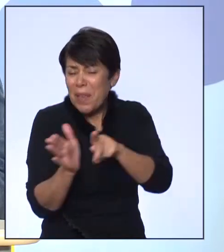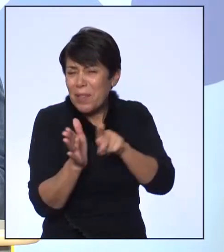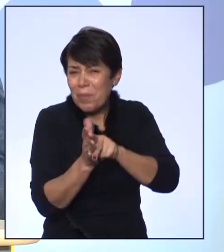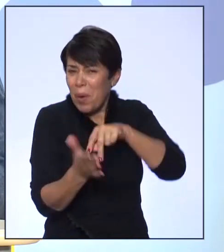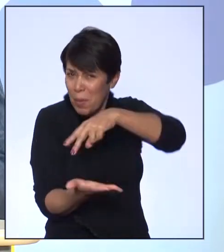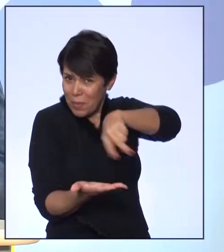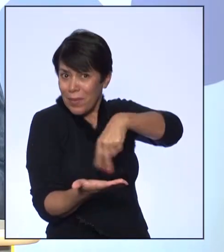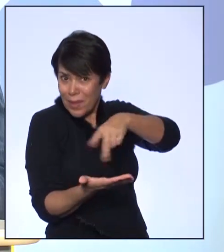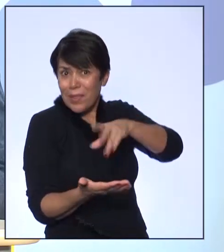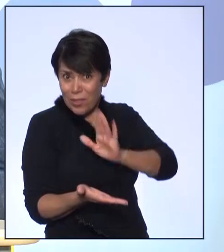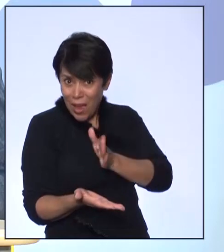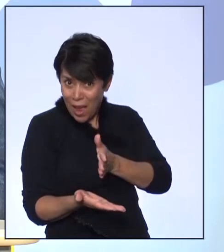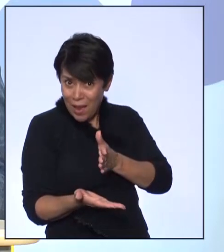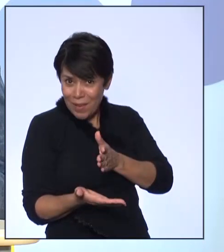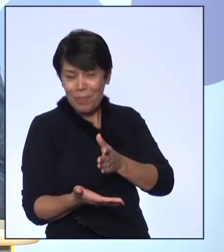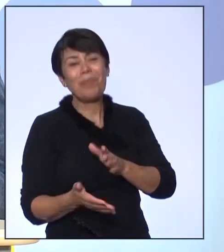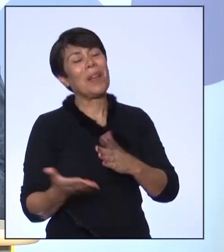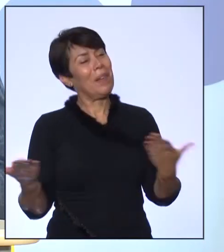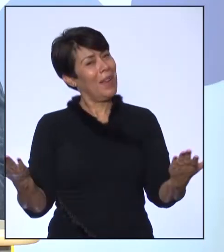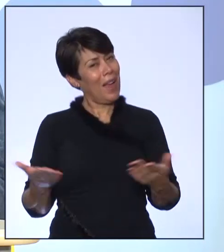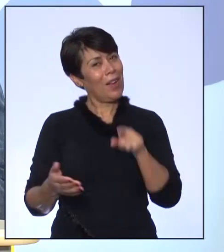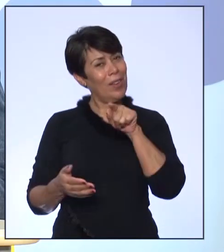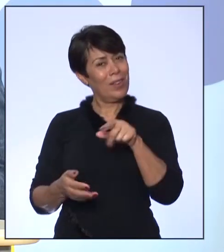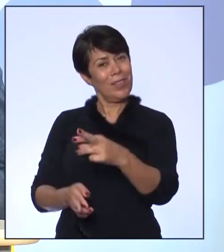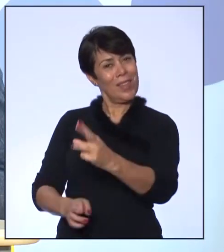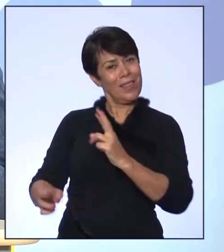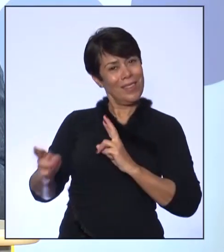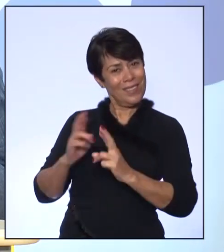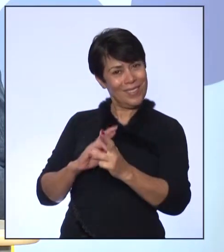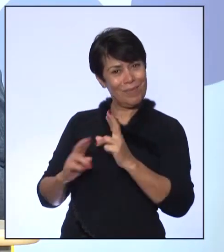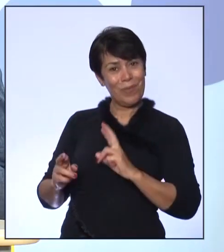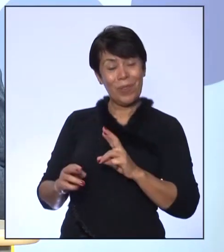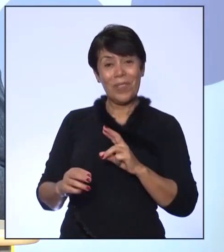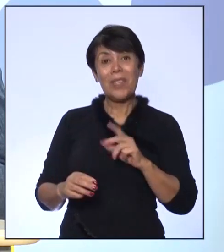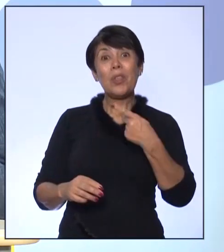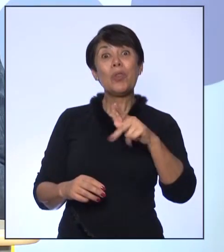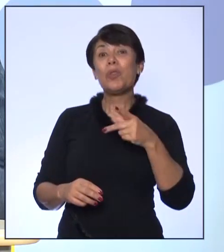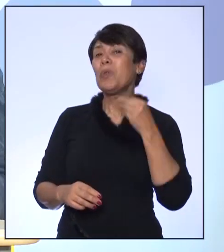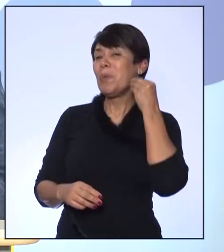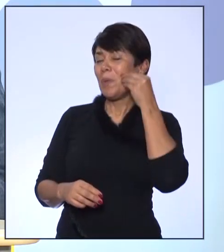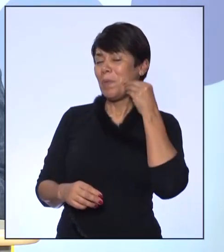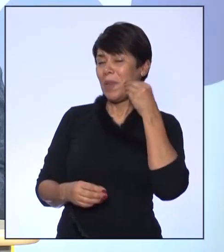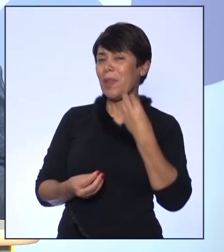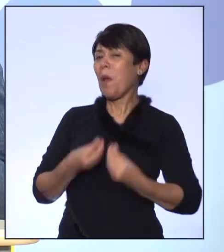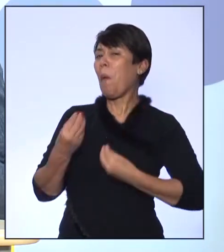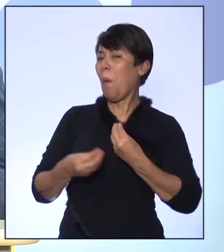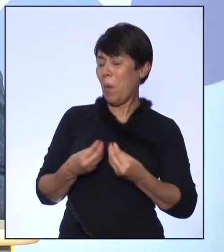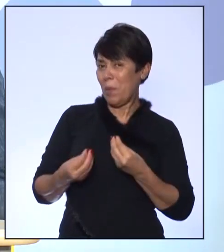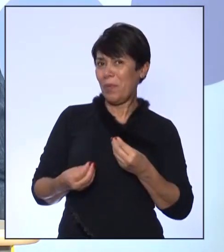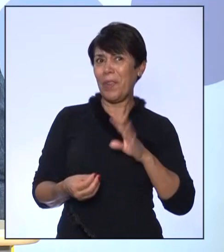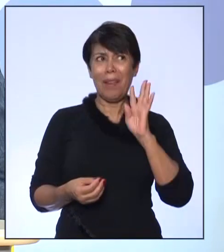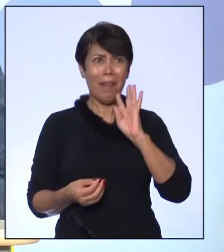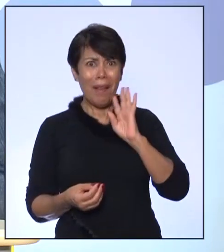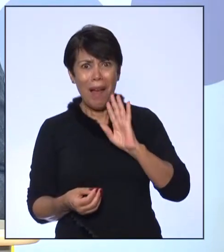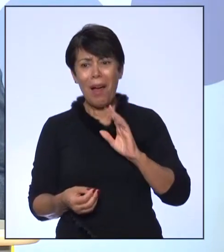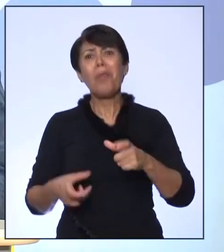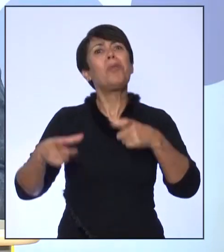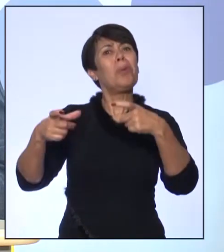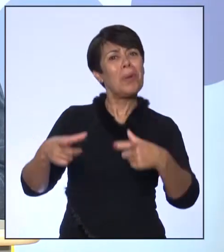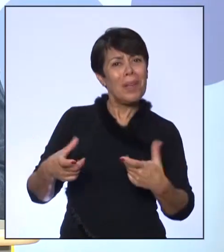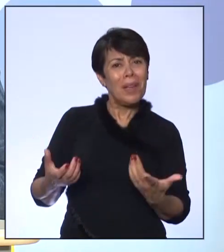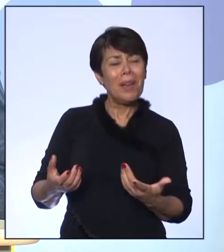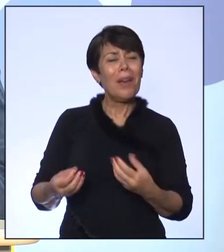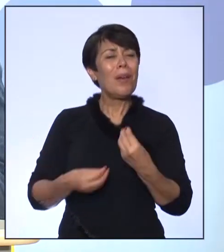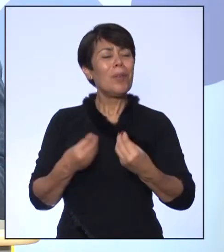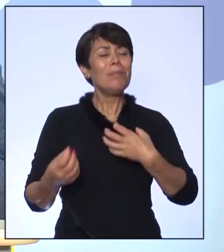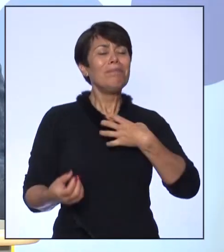dança? Então, conta pra gente aí um pouquinho aqui no chat sobre essa experiência, como que ela foi, onde você foi e como é que